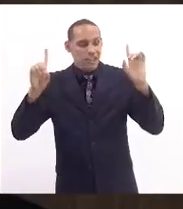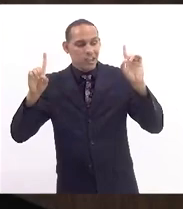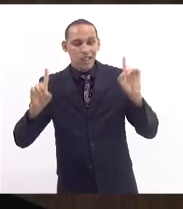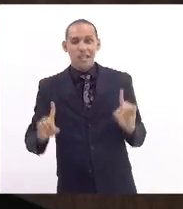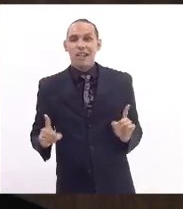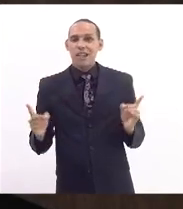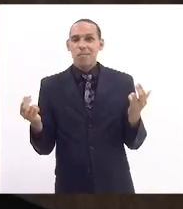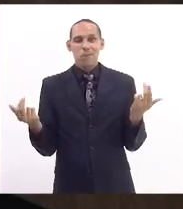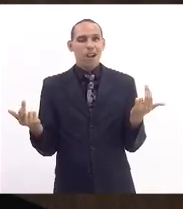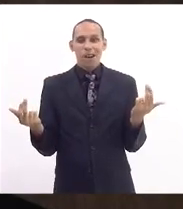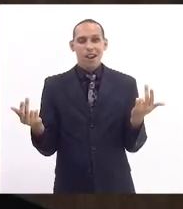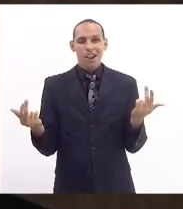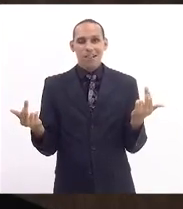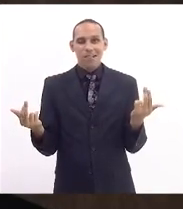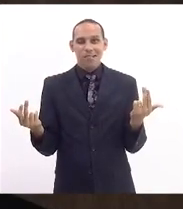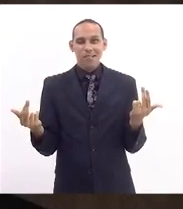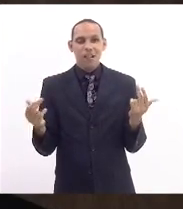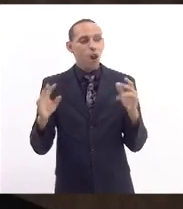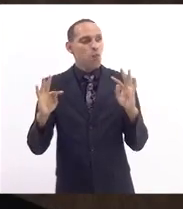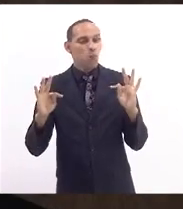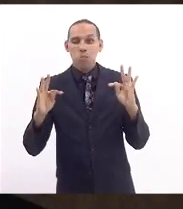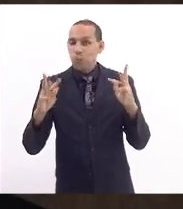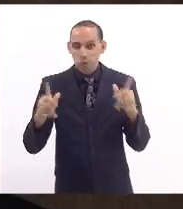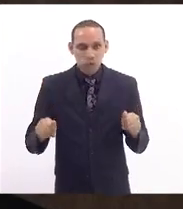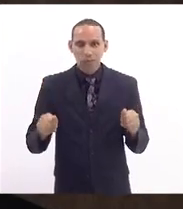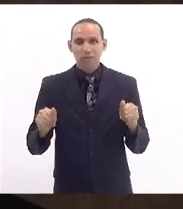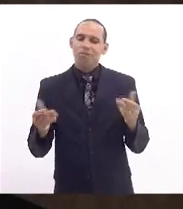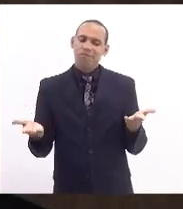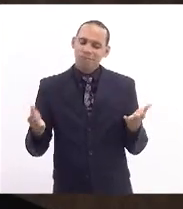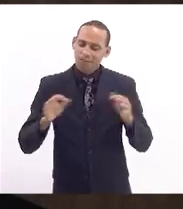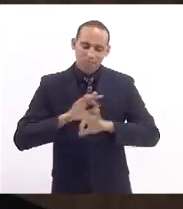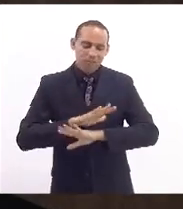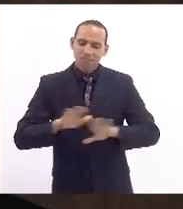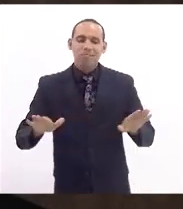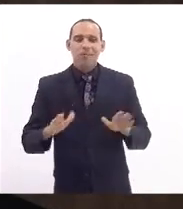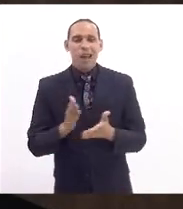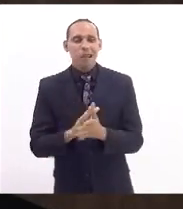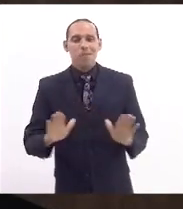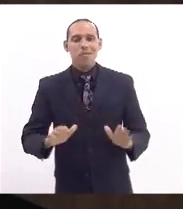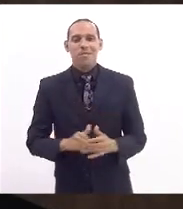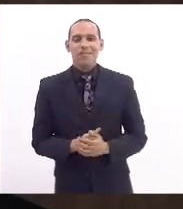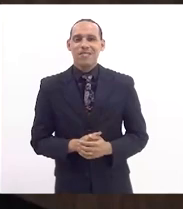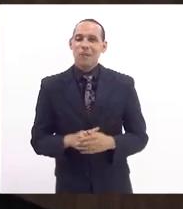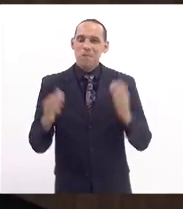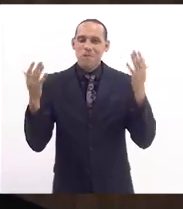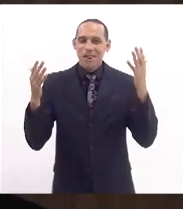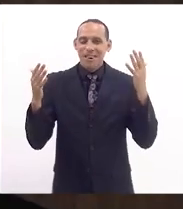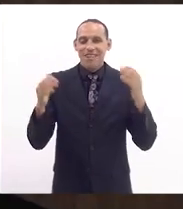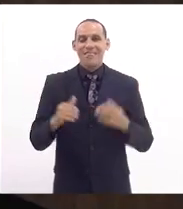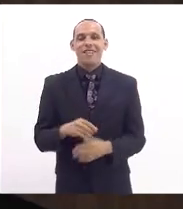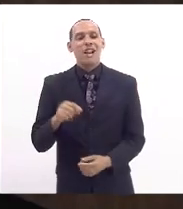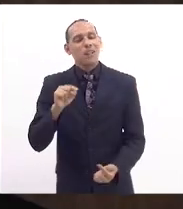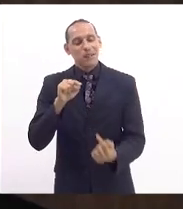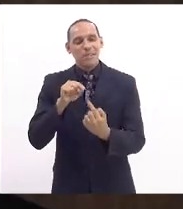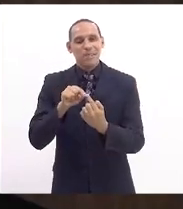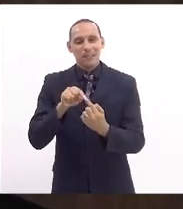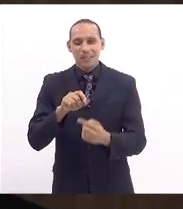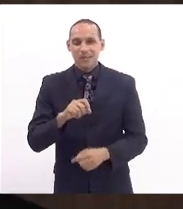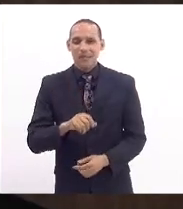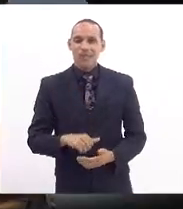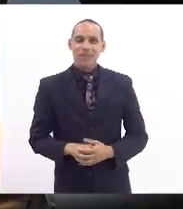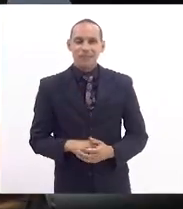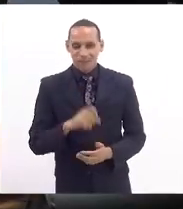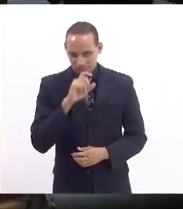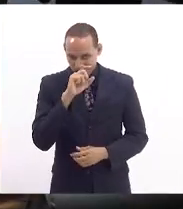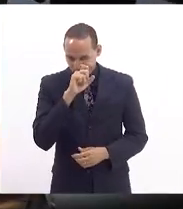mesmos direitos que os homens e tudo e em tudo mesmo e acabou em qualquer maneira parabéns e o voto é favorável